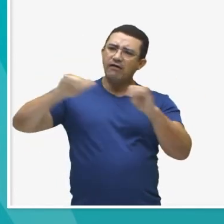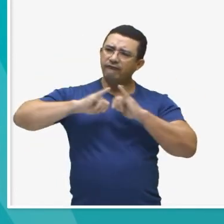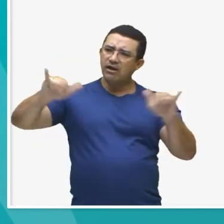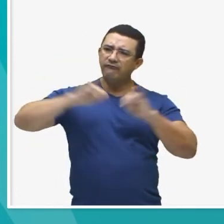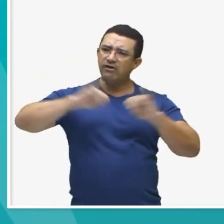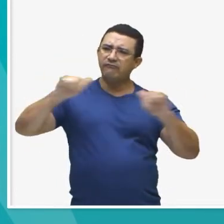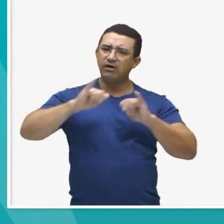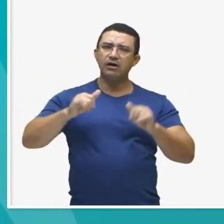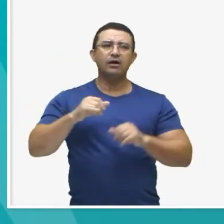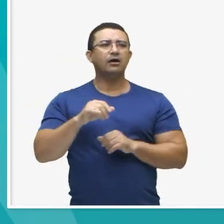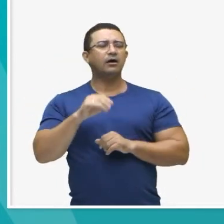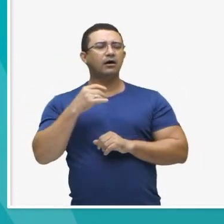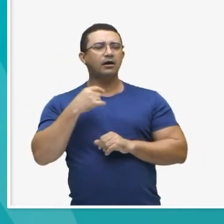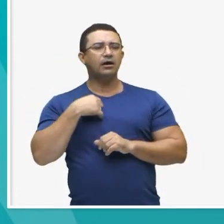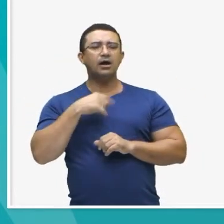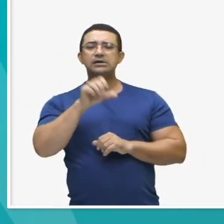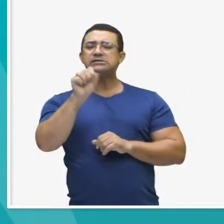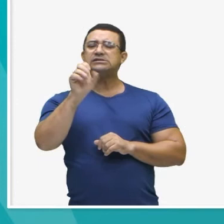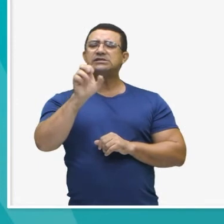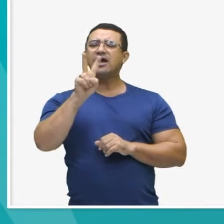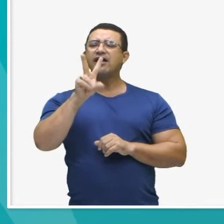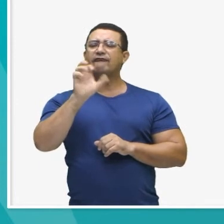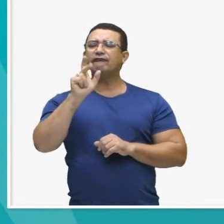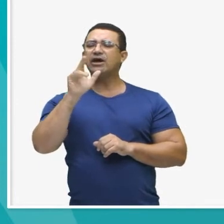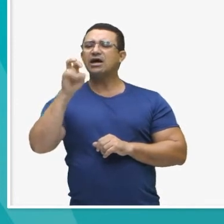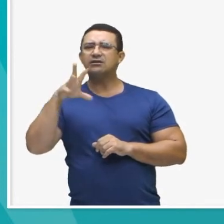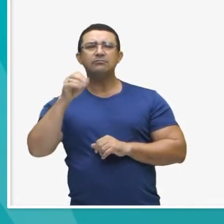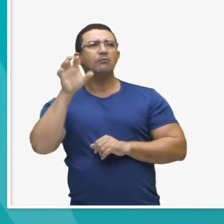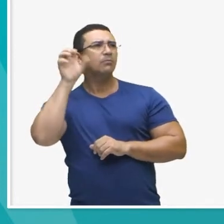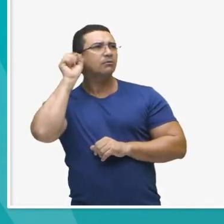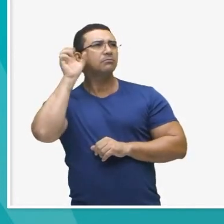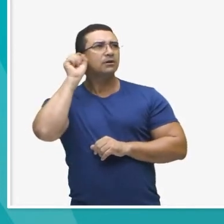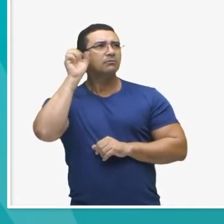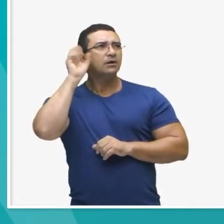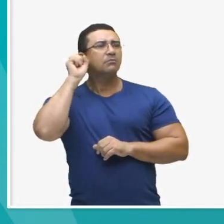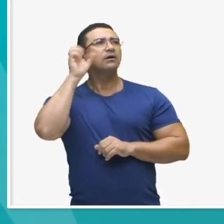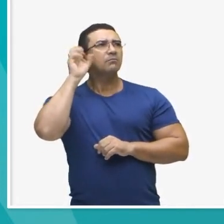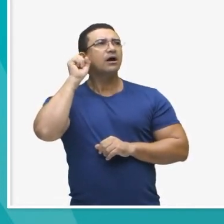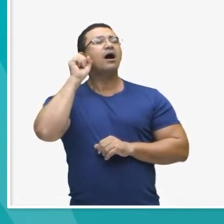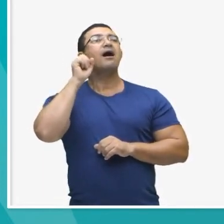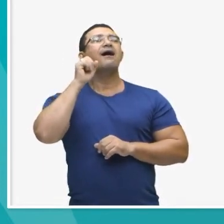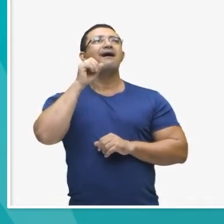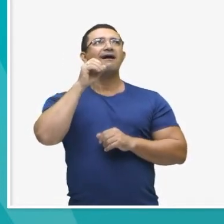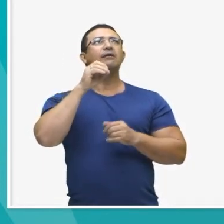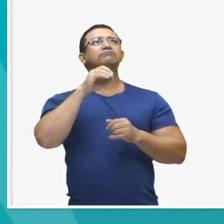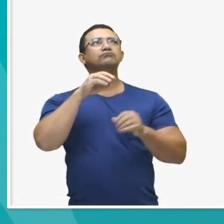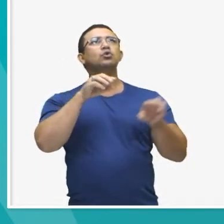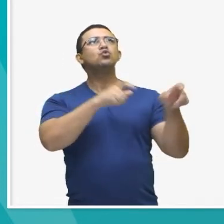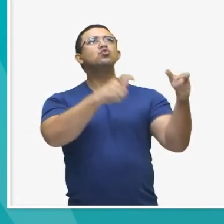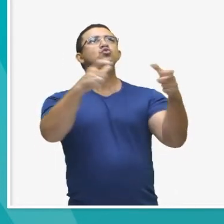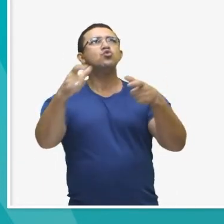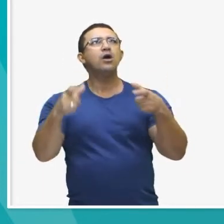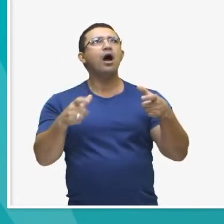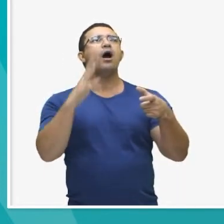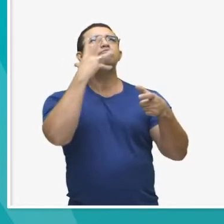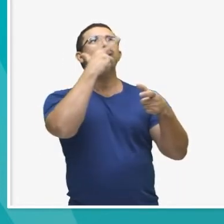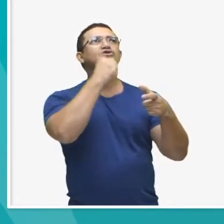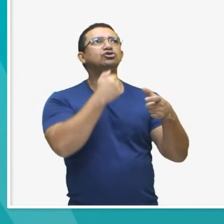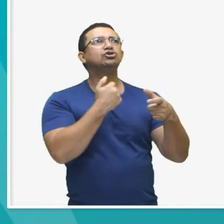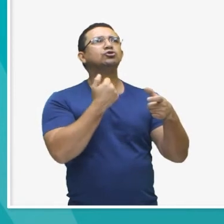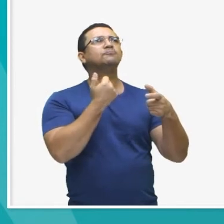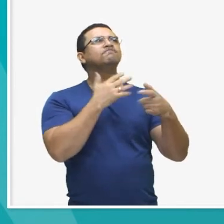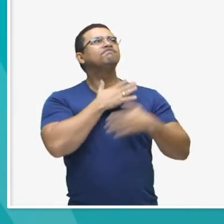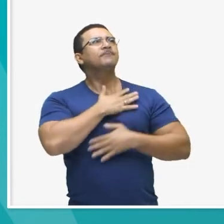dele, mas que era diferente daquela da qual ele vivia. E aí, como ela é uma terra doce para